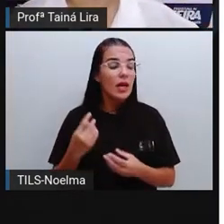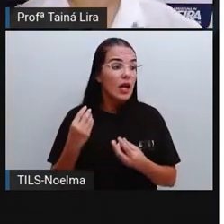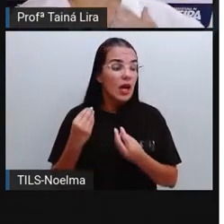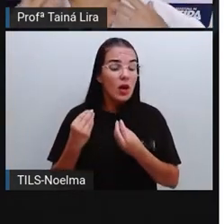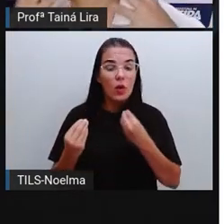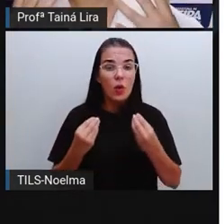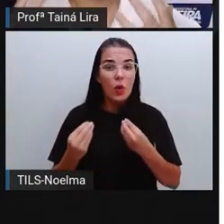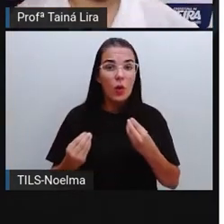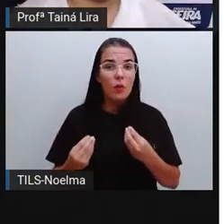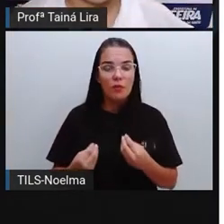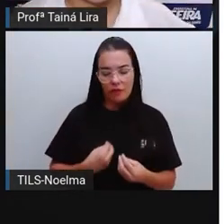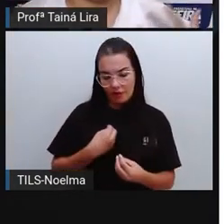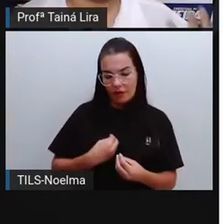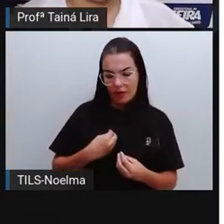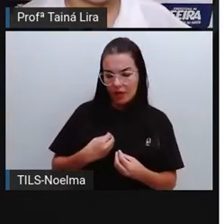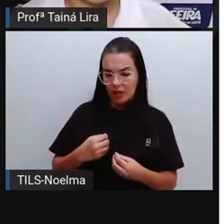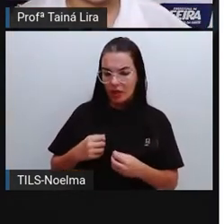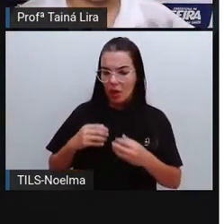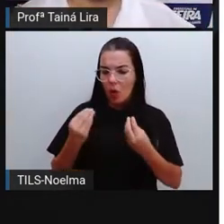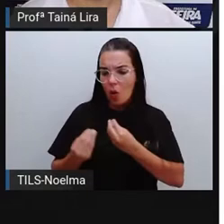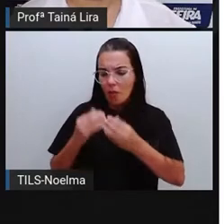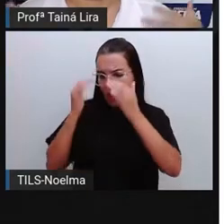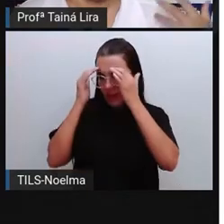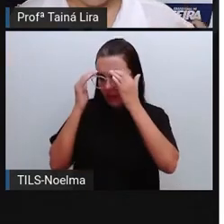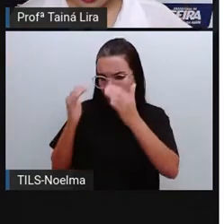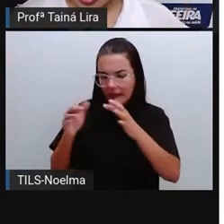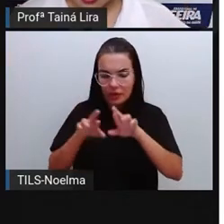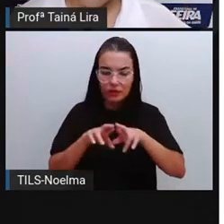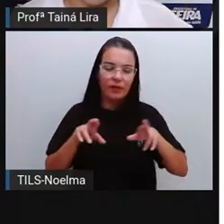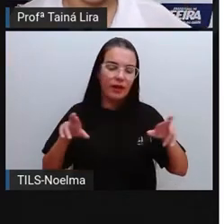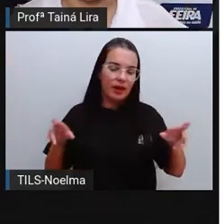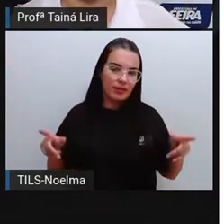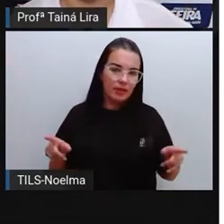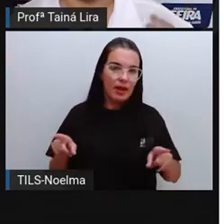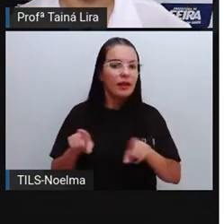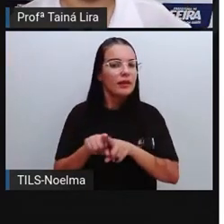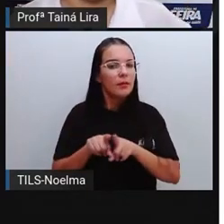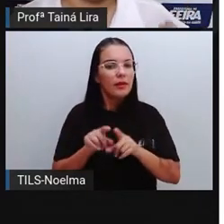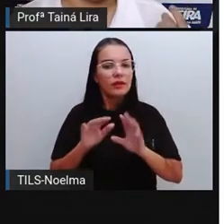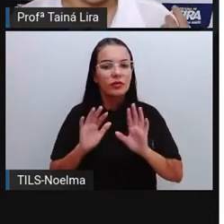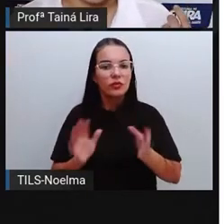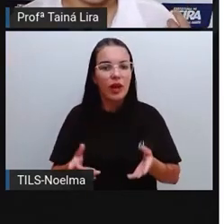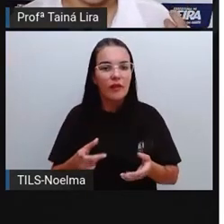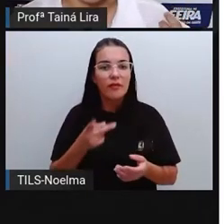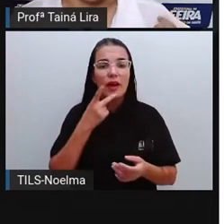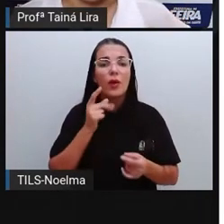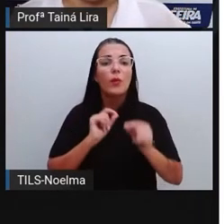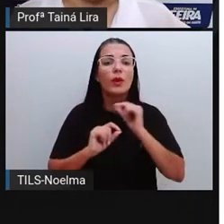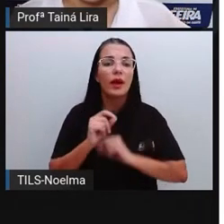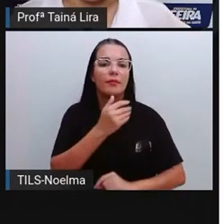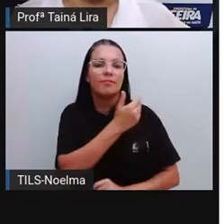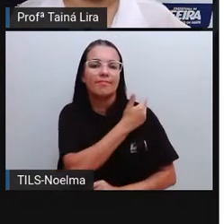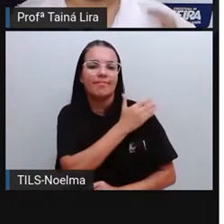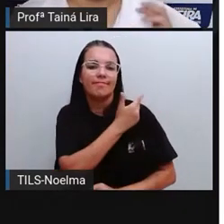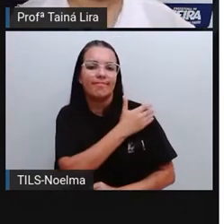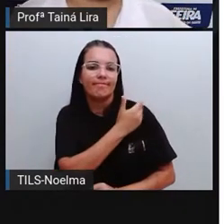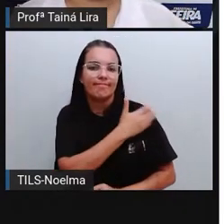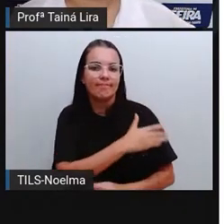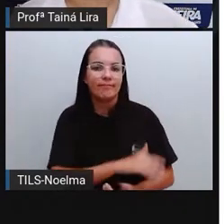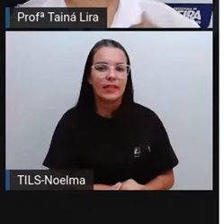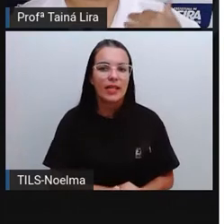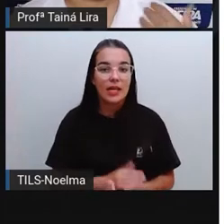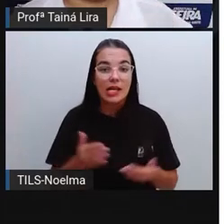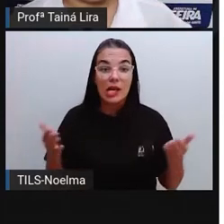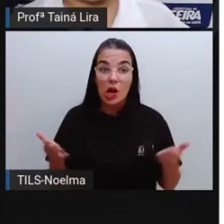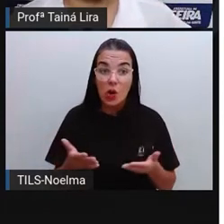com as diferenças, respeitar as diferenças, e já falamos também sobre a discriminação, tá? E hoje a